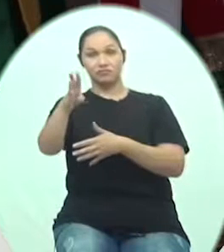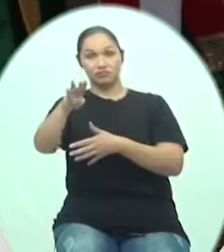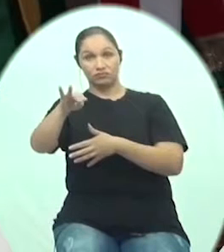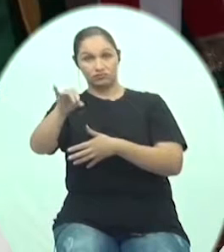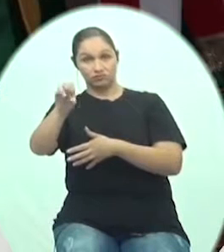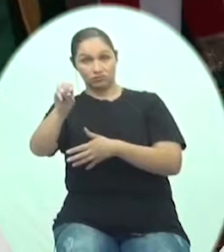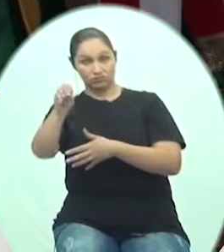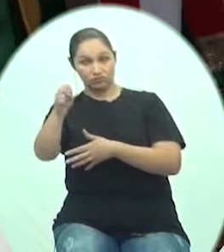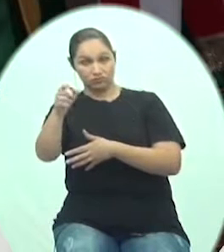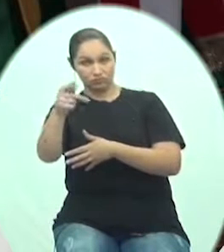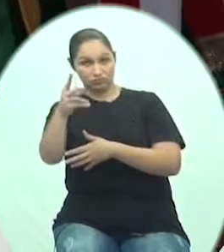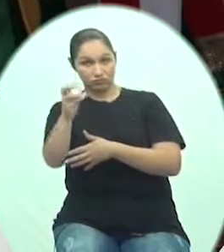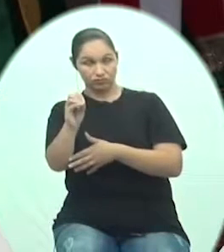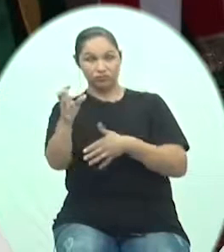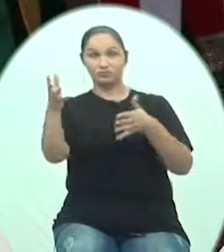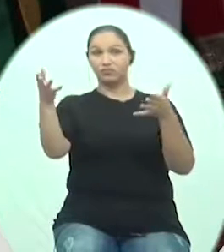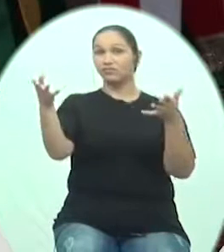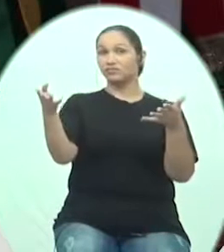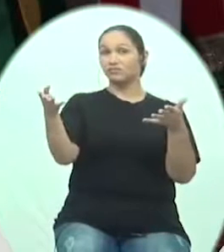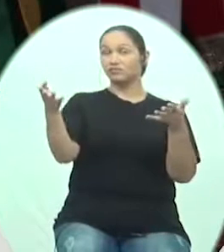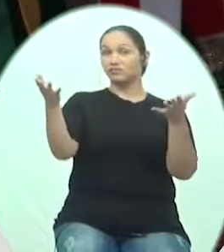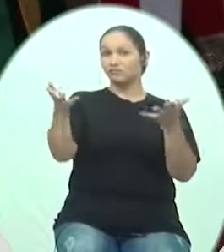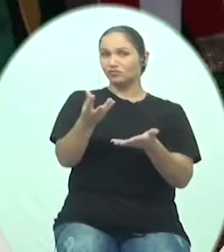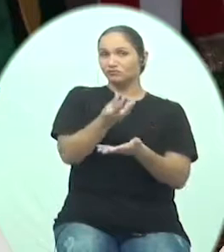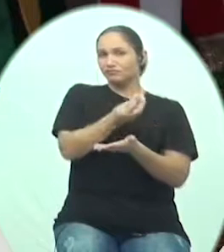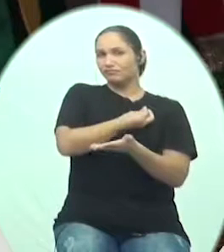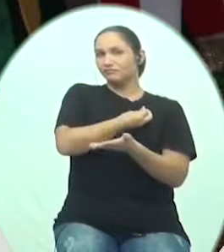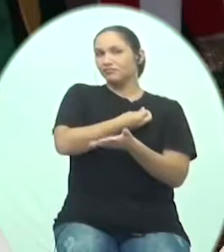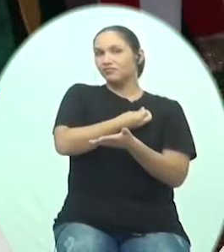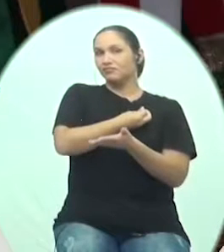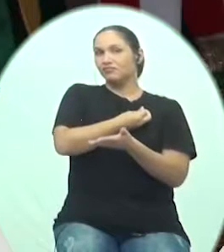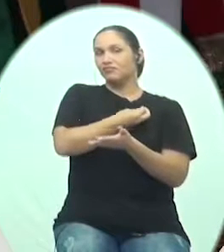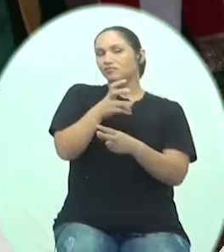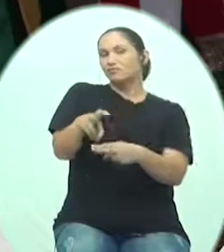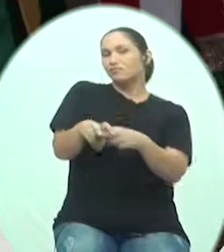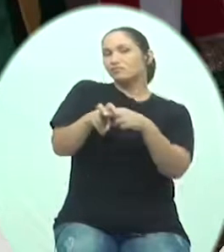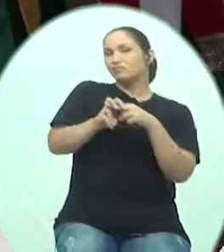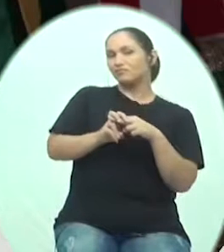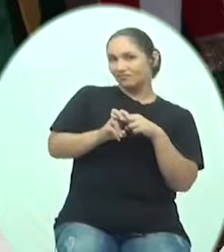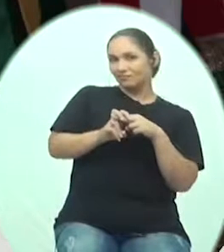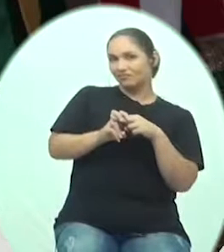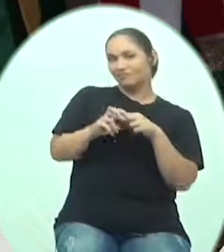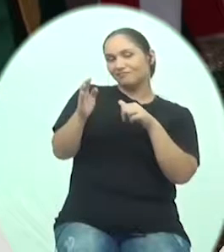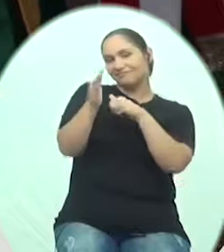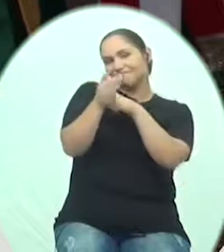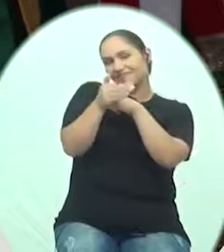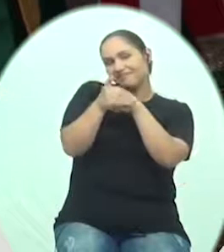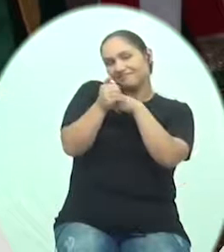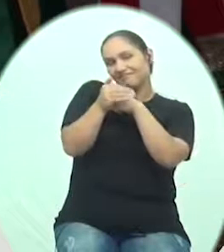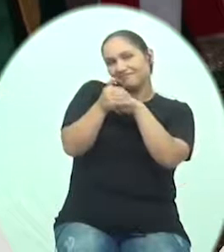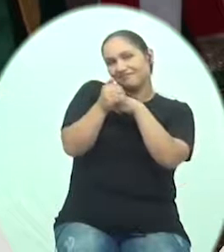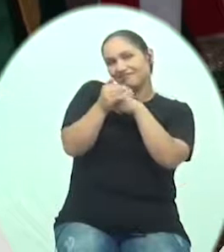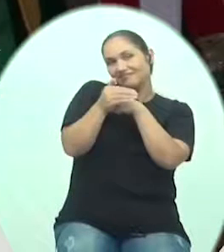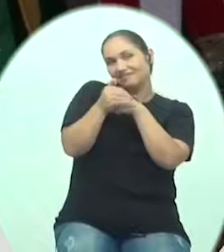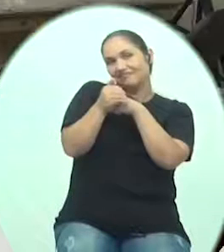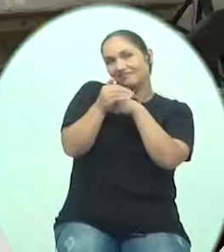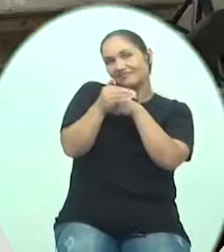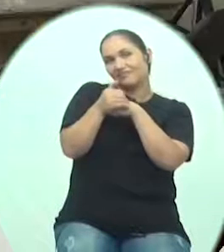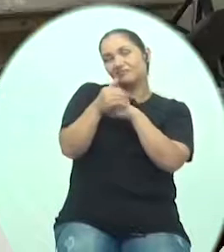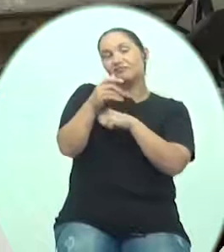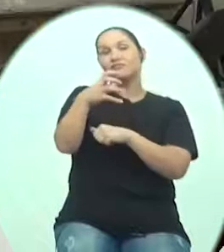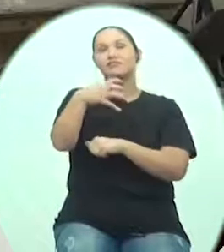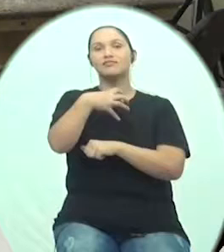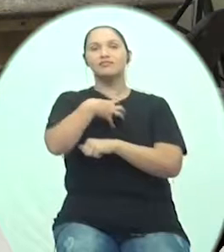Jacinto estar aqui não é por acaso é pelo carinho que a família JA vem oferecendo também